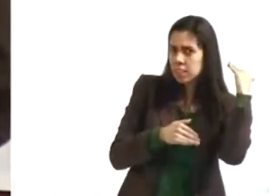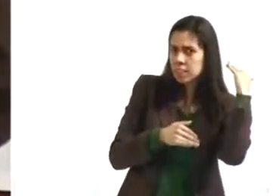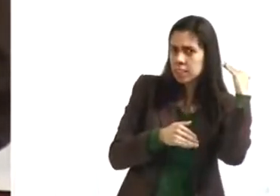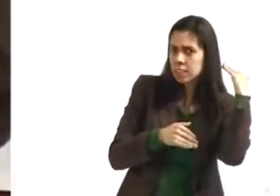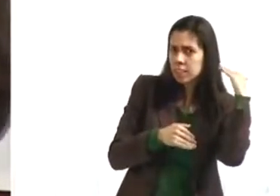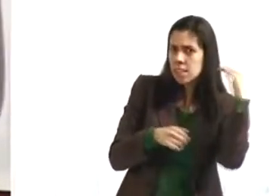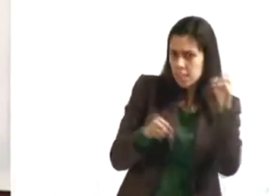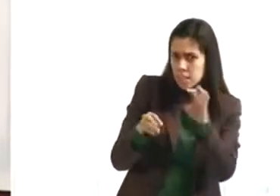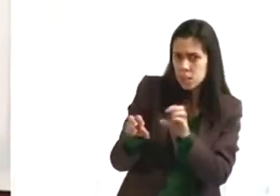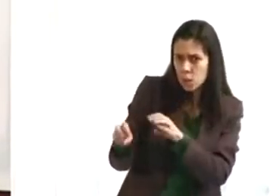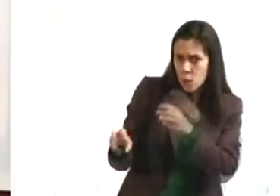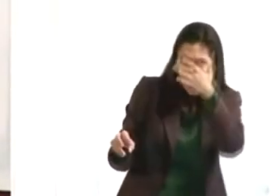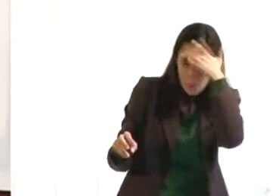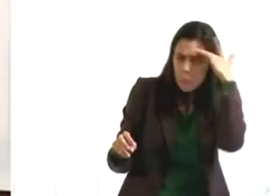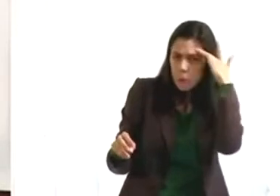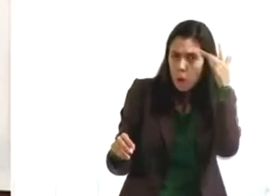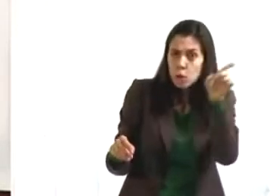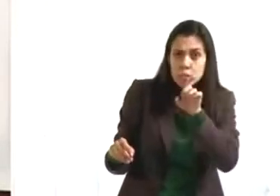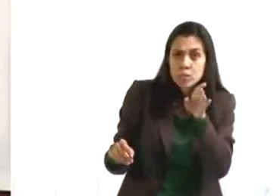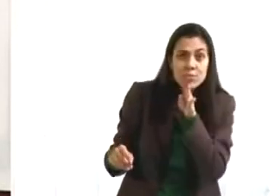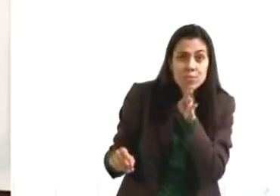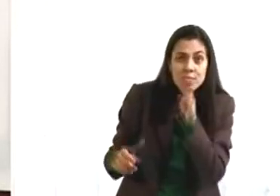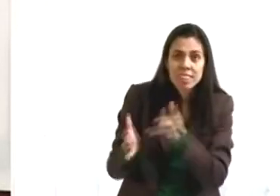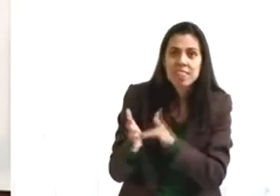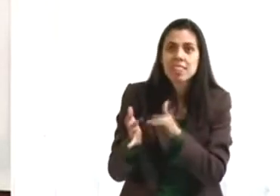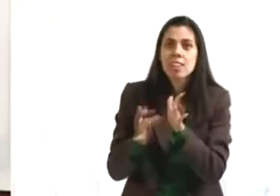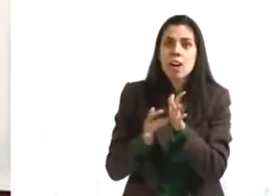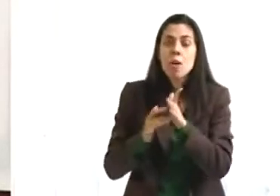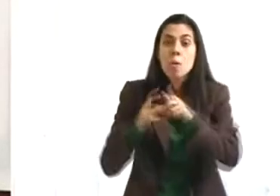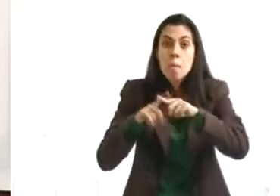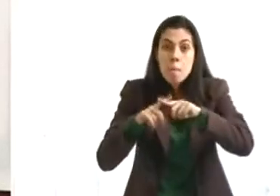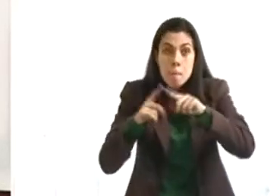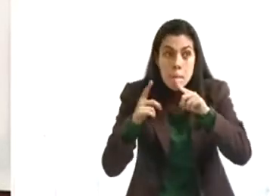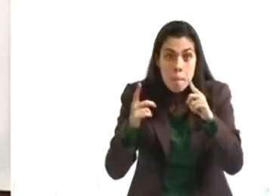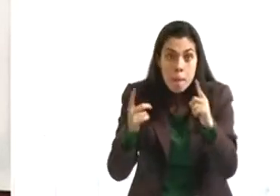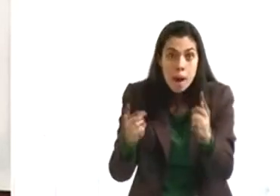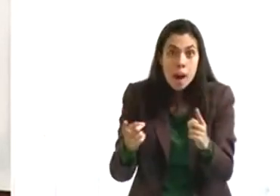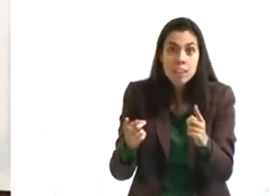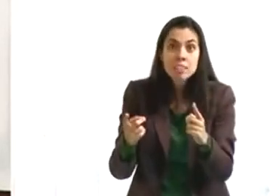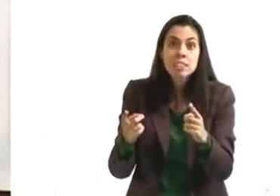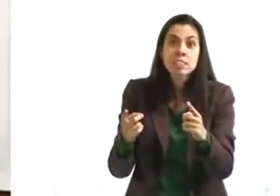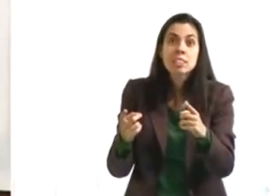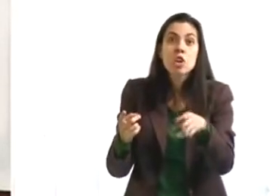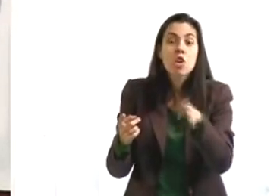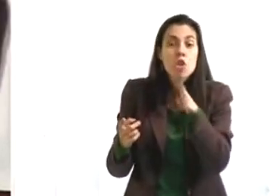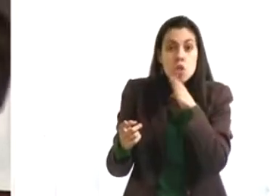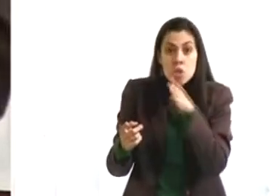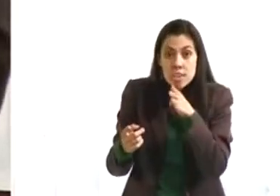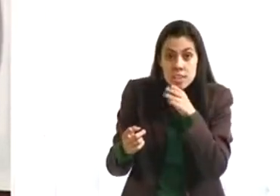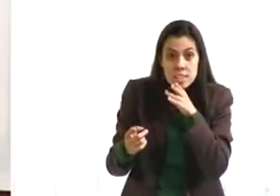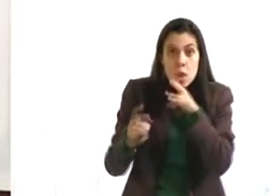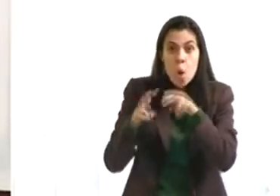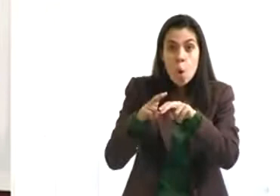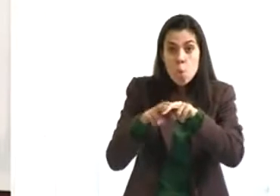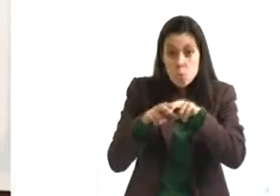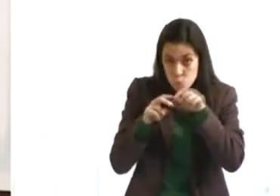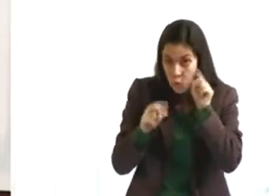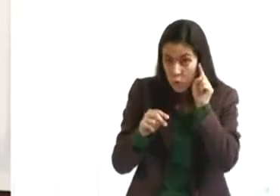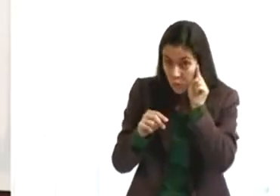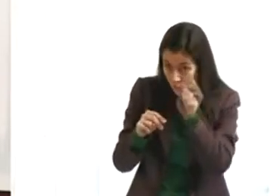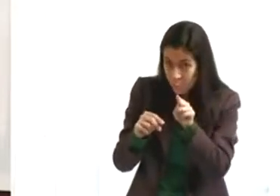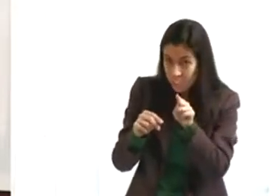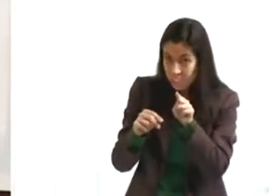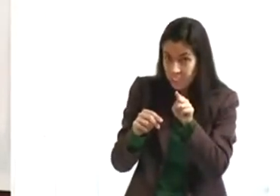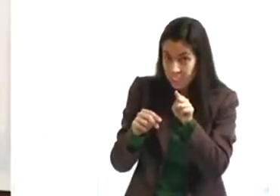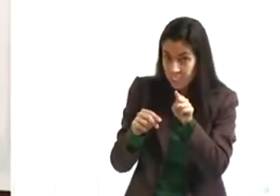não conhecendo a Cristo, através daquele momento em que você estava ali orando com ele, conversando com ele, é claro que não há